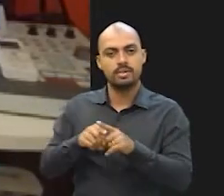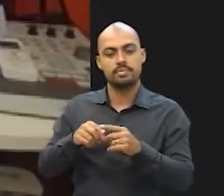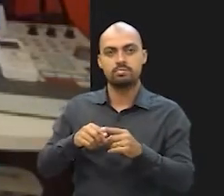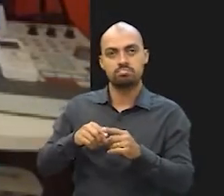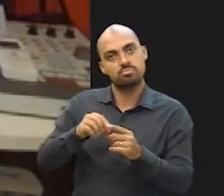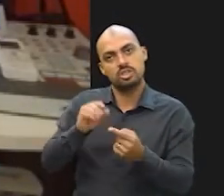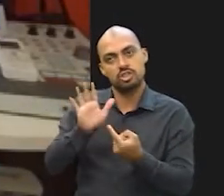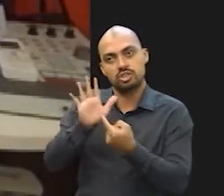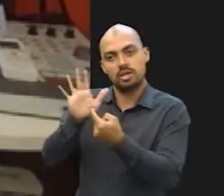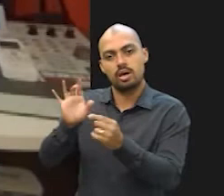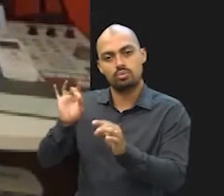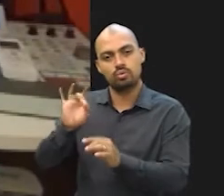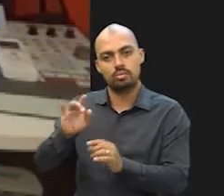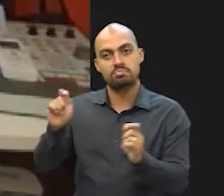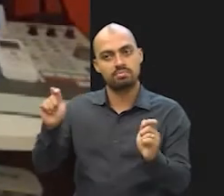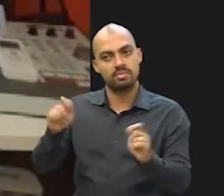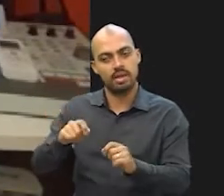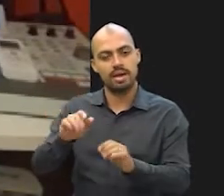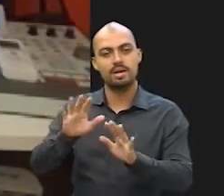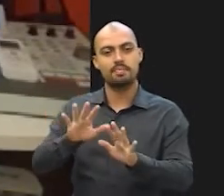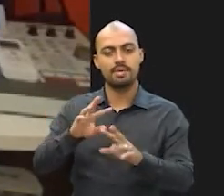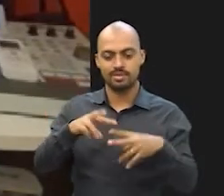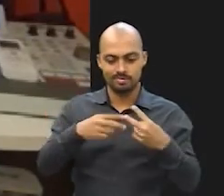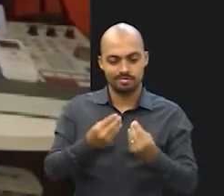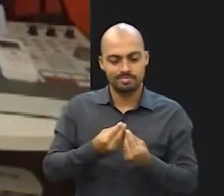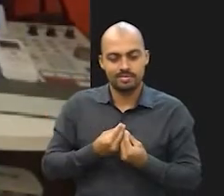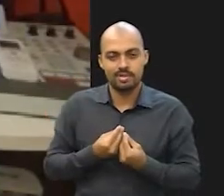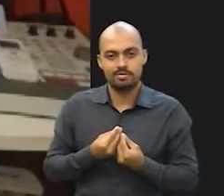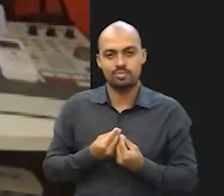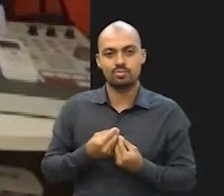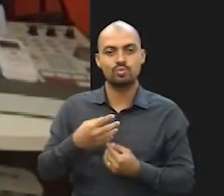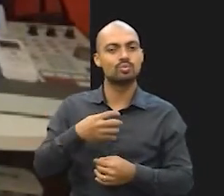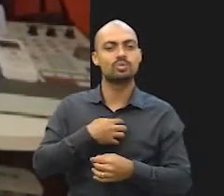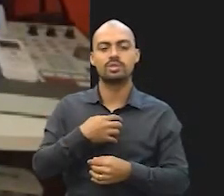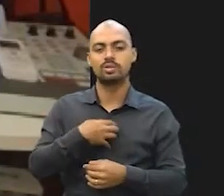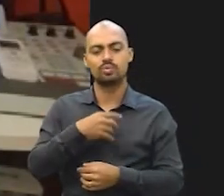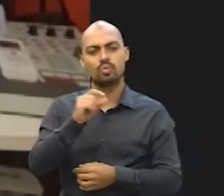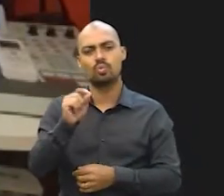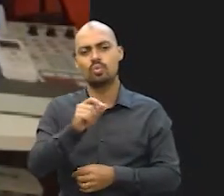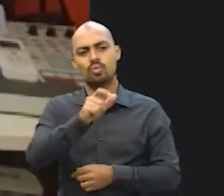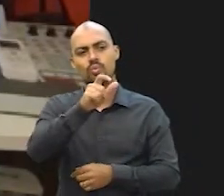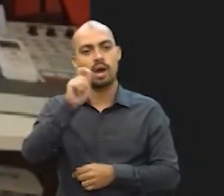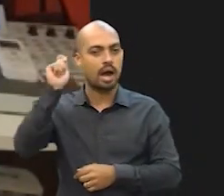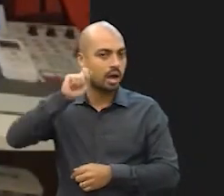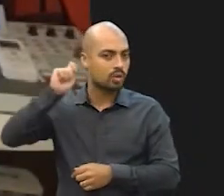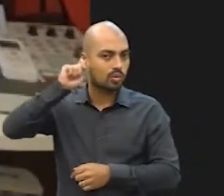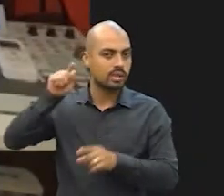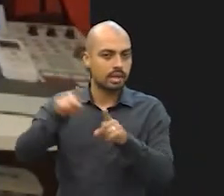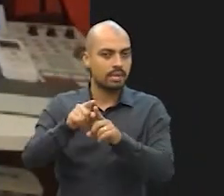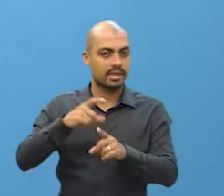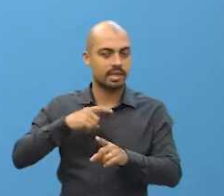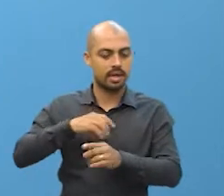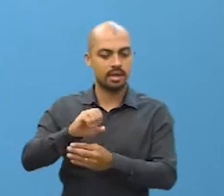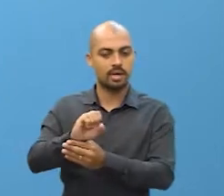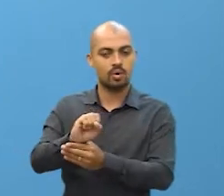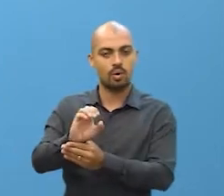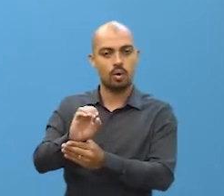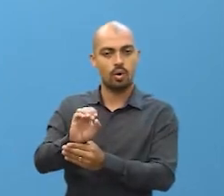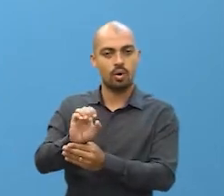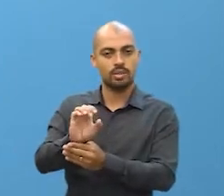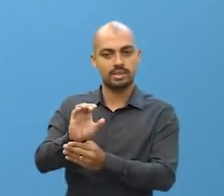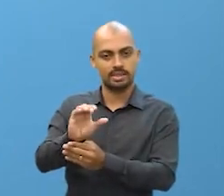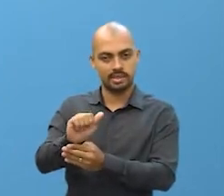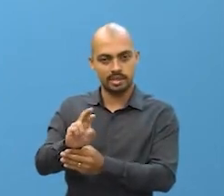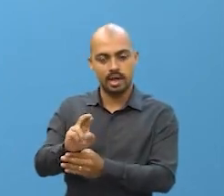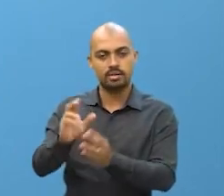menos indicado, né, cara? Ao Grammy, da mesma forma que o ator é indicado ao Oscar, né? O